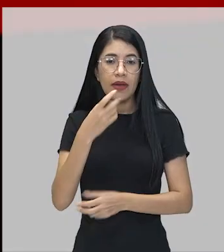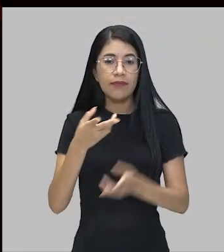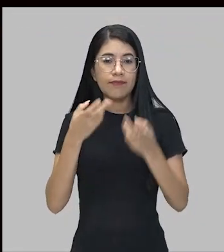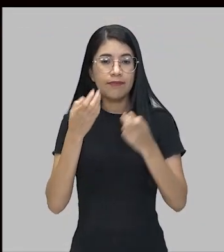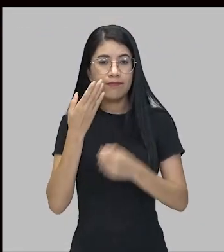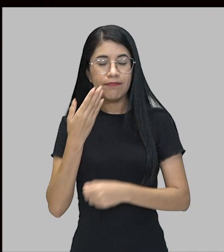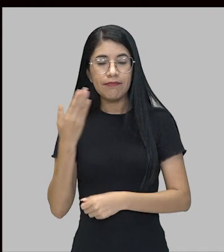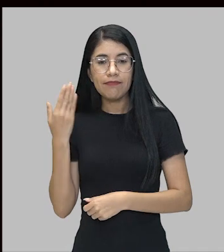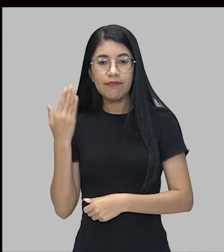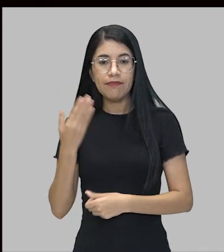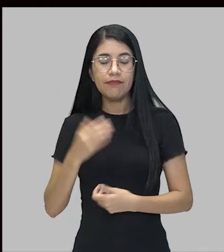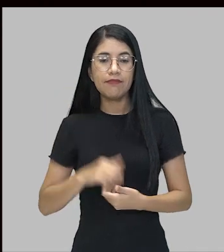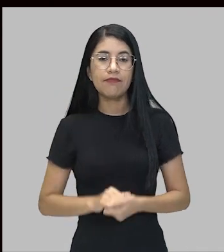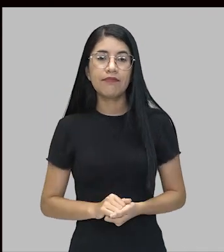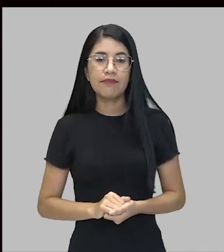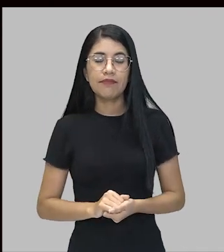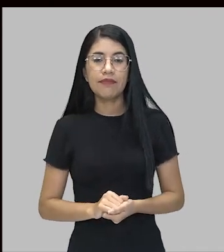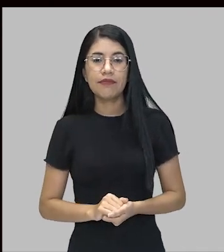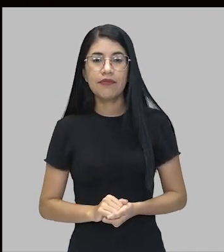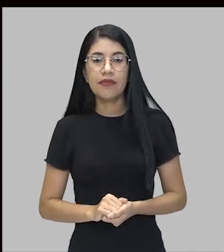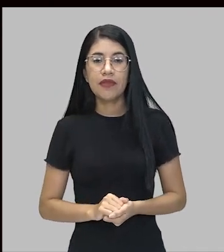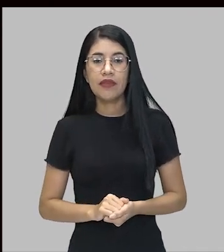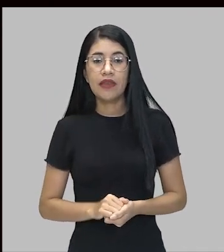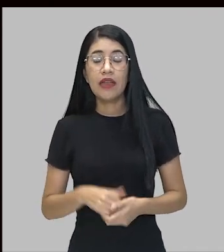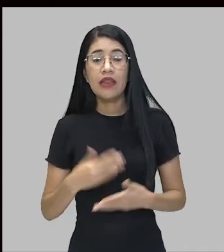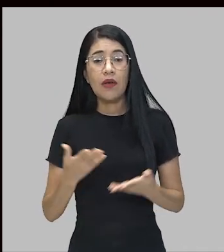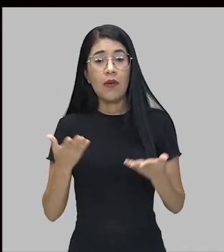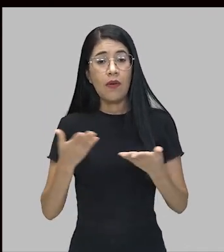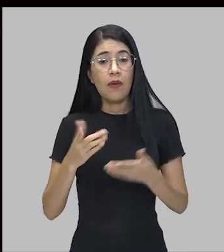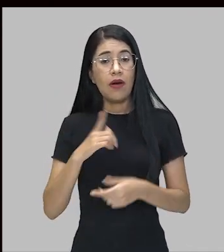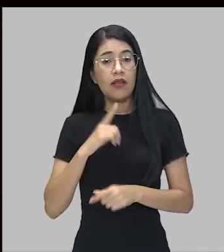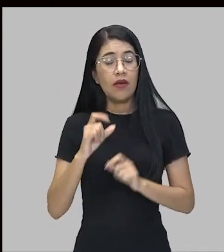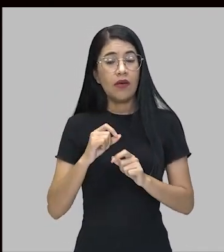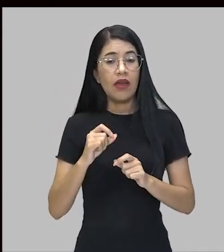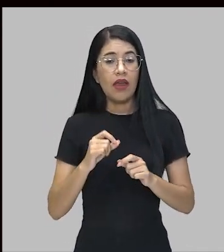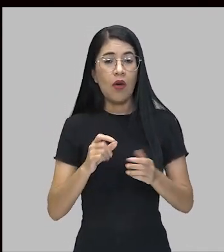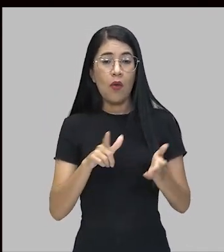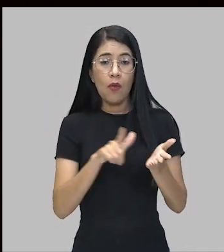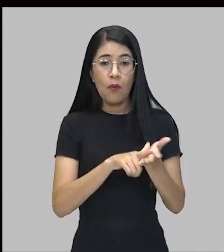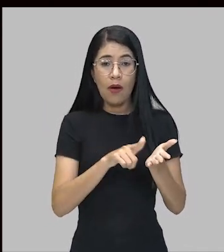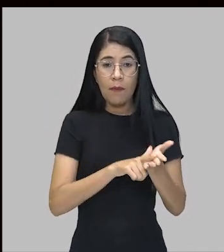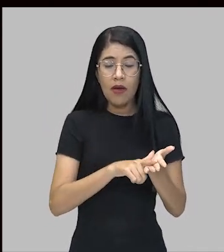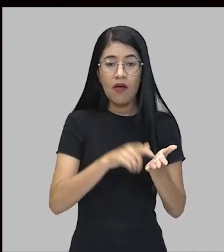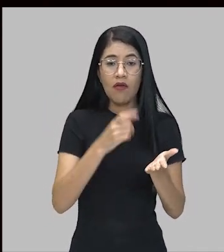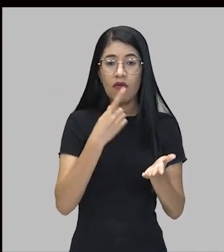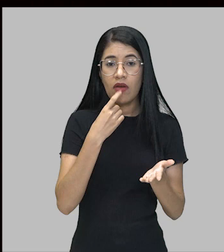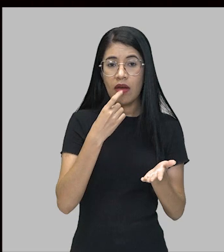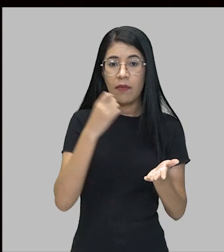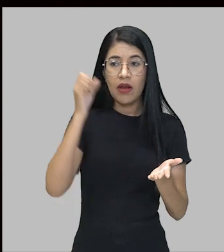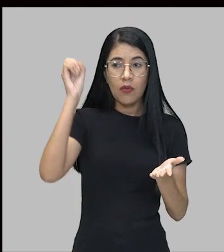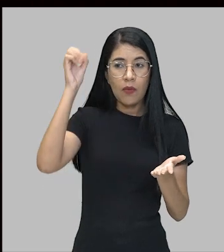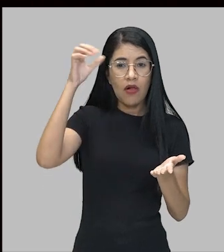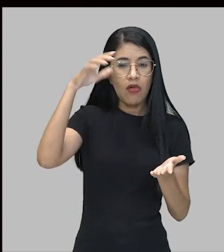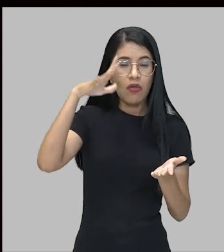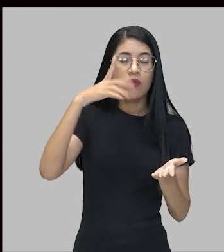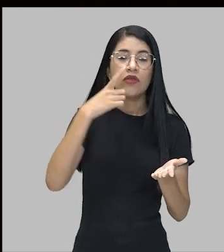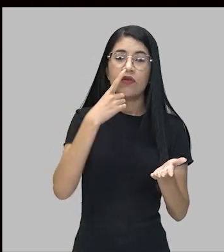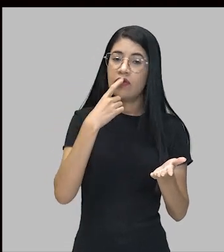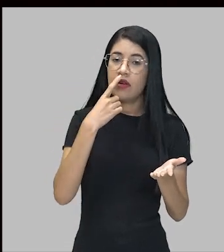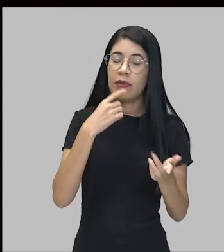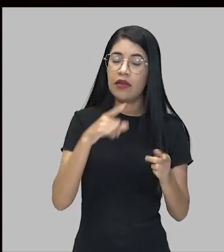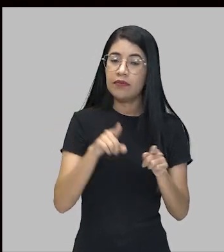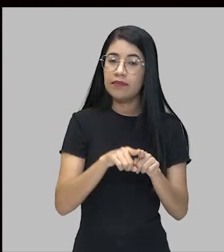fica. Então, pessoal, agora aqui nós temos o cartão vermelho sendo iluminado com a luz vermelha.